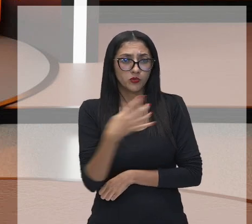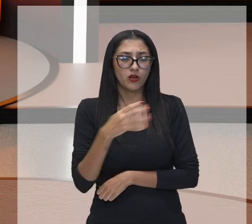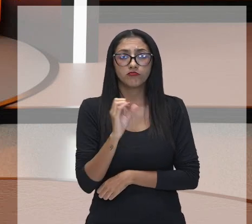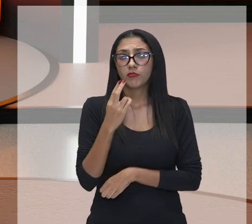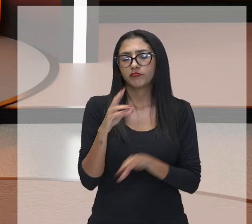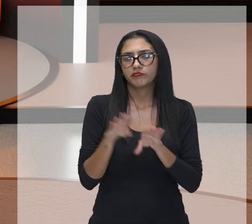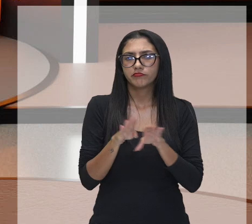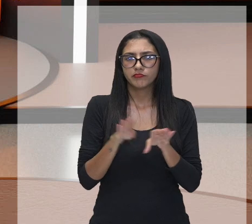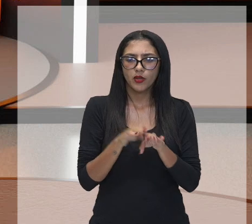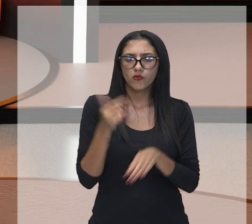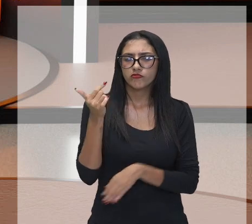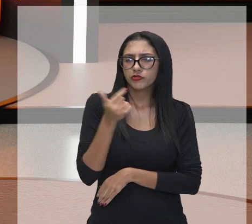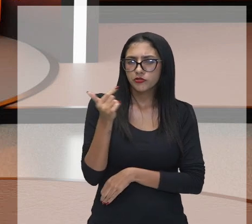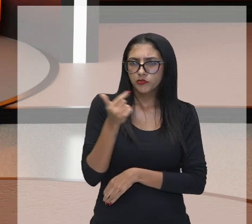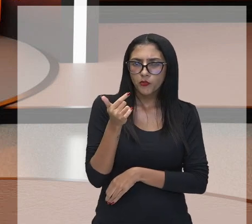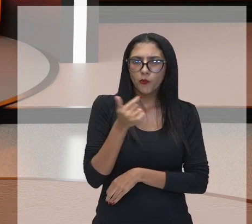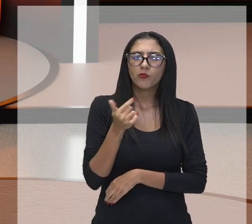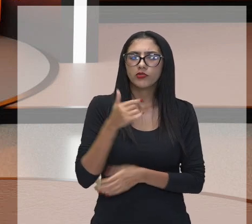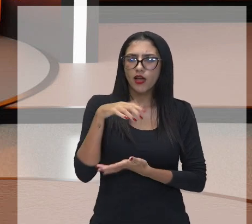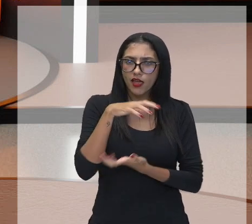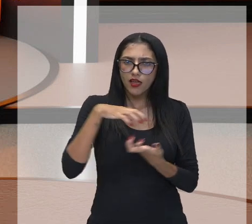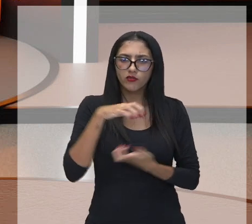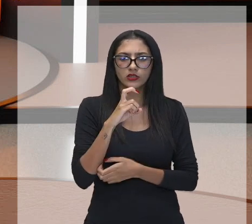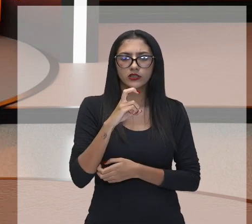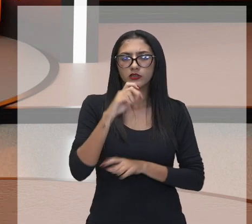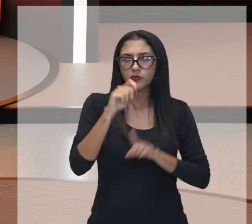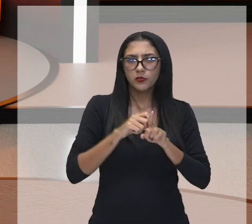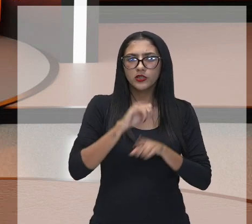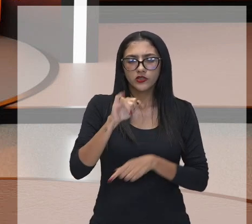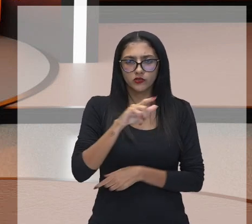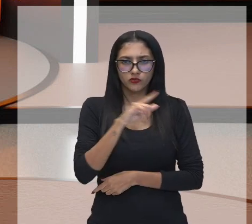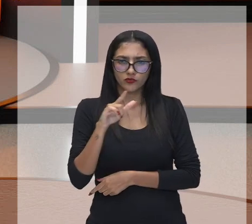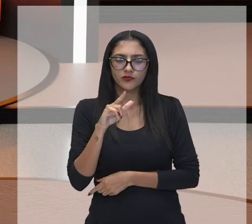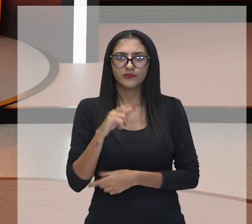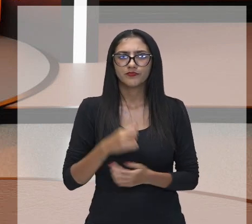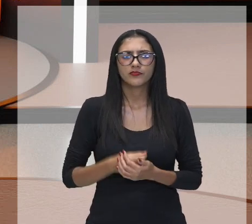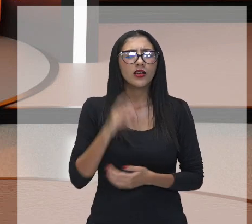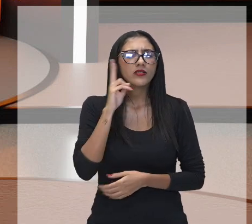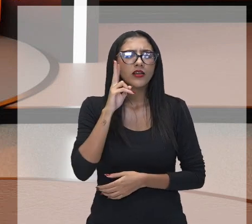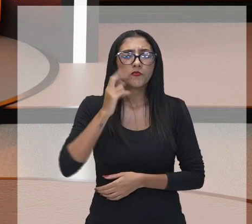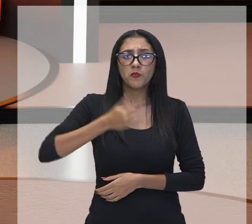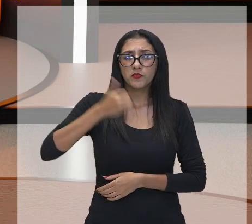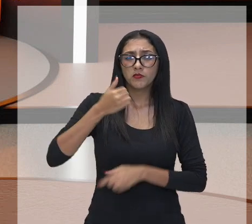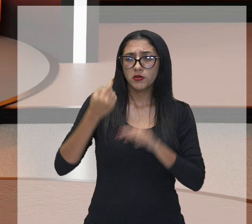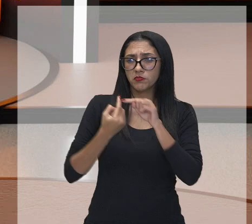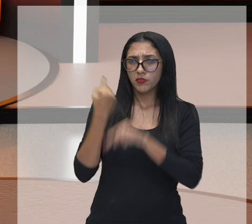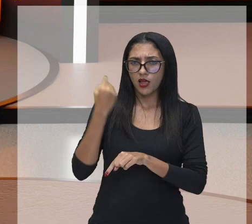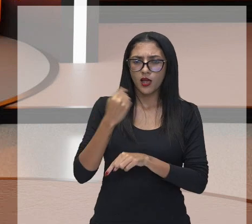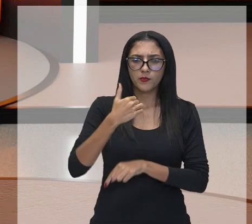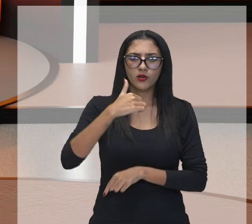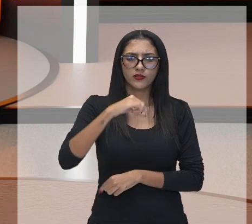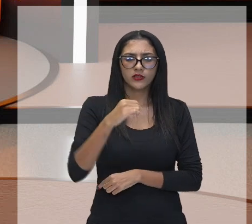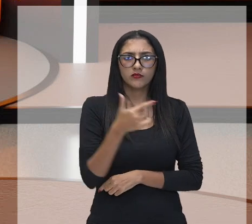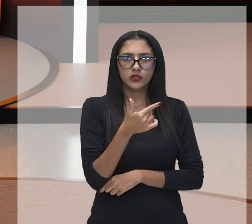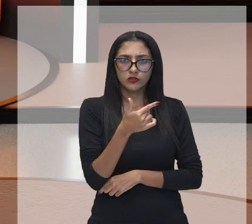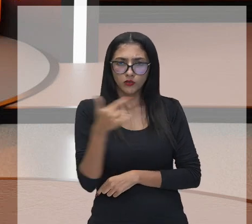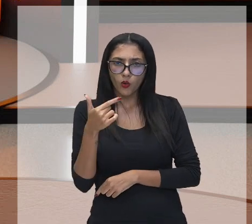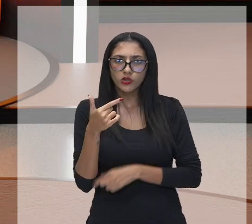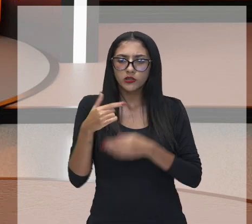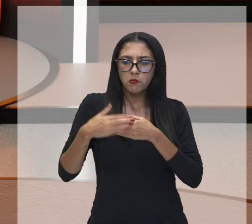de julho. Por quê? Porque o primeiro 5 de julho foi em 1922 e o segundo 5 de julho